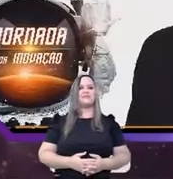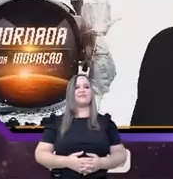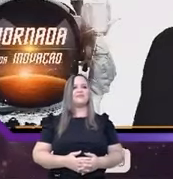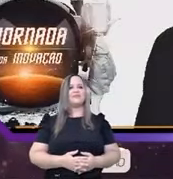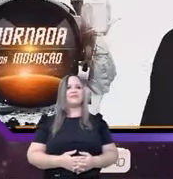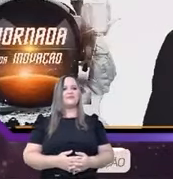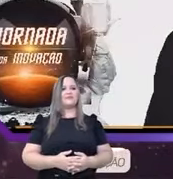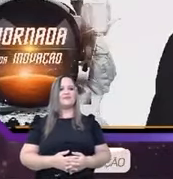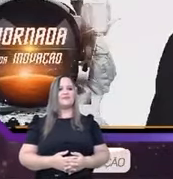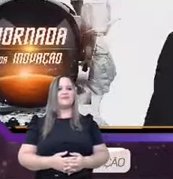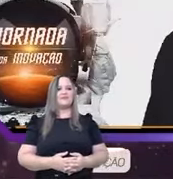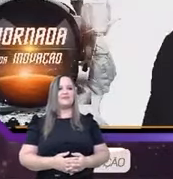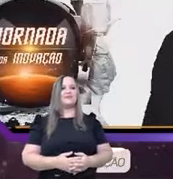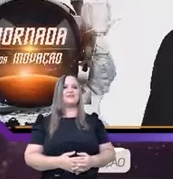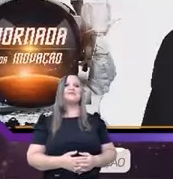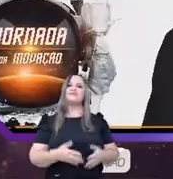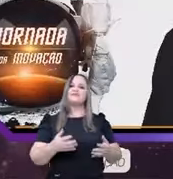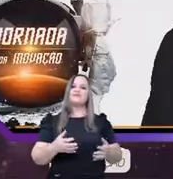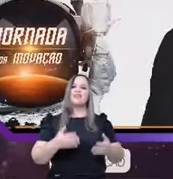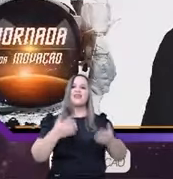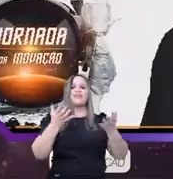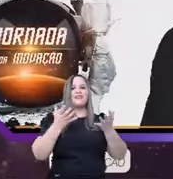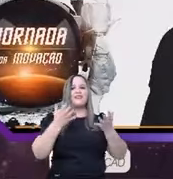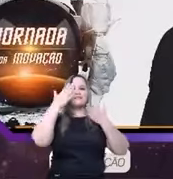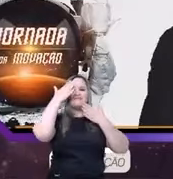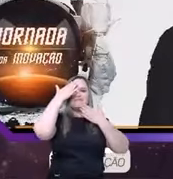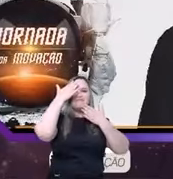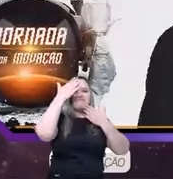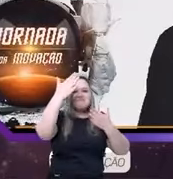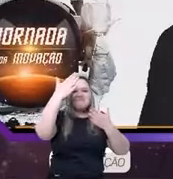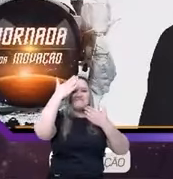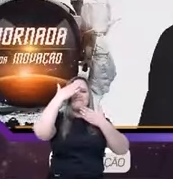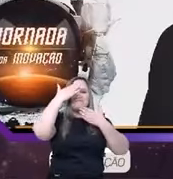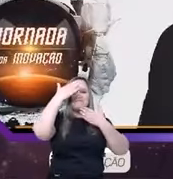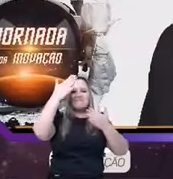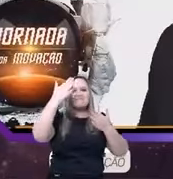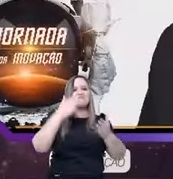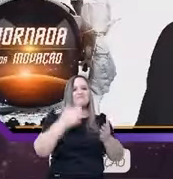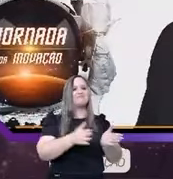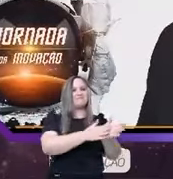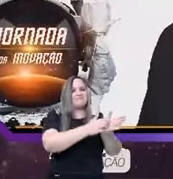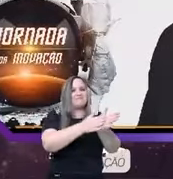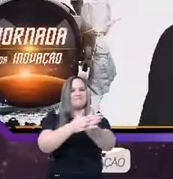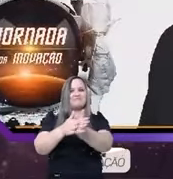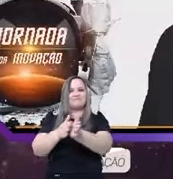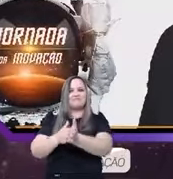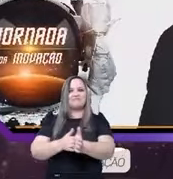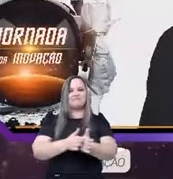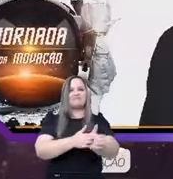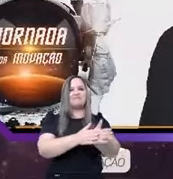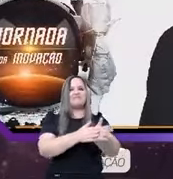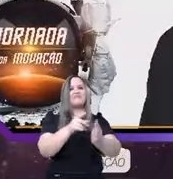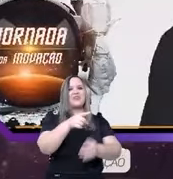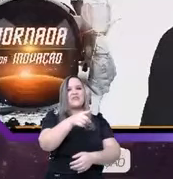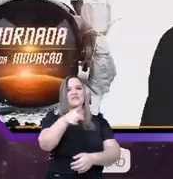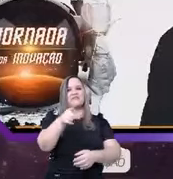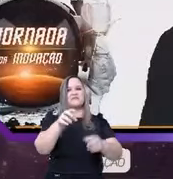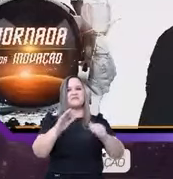Excelência, minha consideração final é agradecer muito, elogiar muito a atuação de Vossa Excelência, elogiar muito a